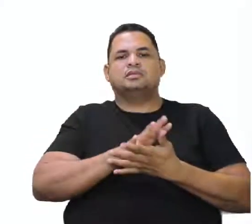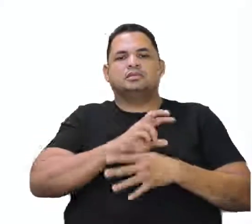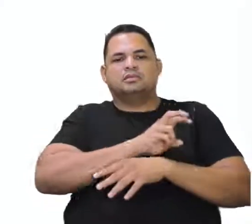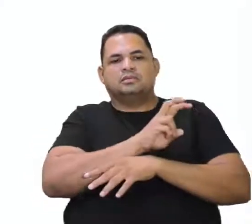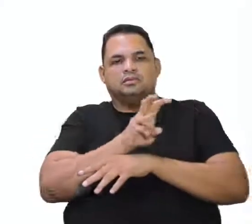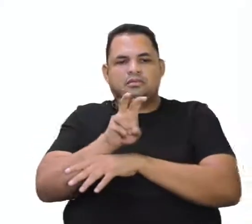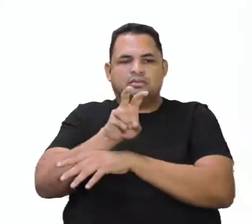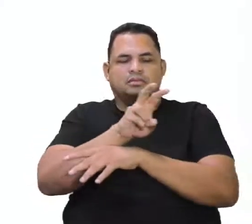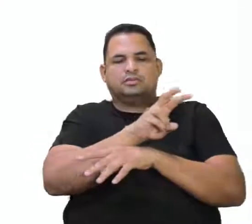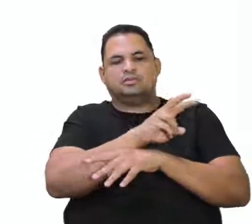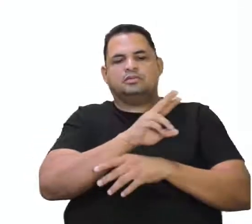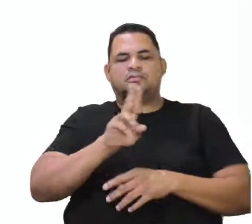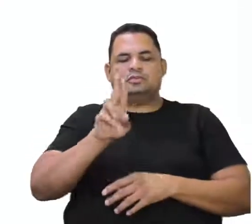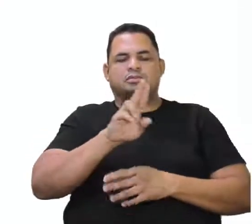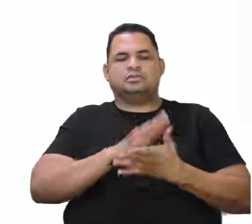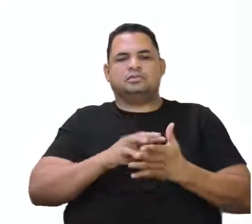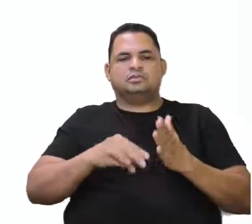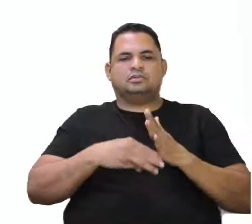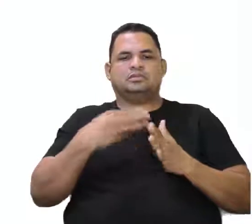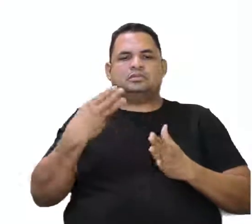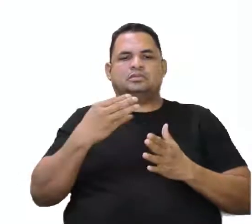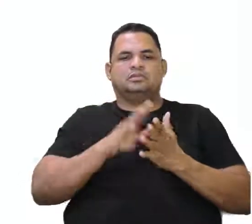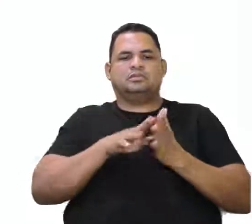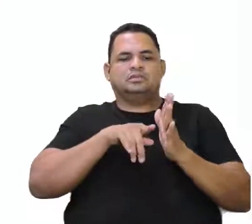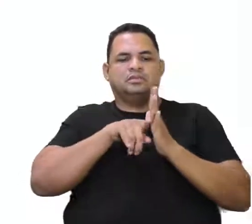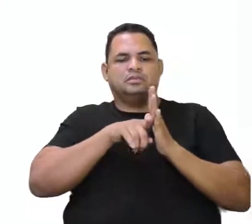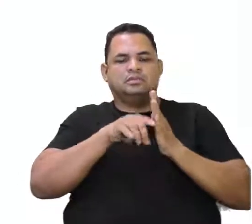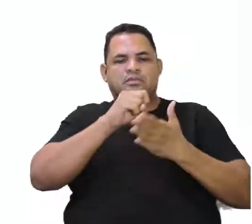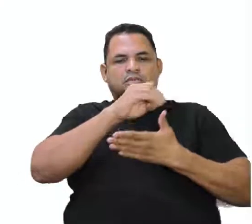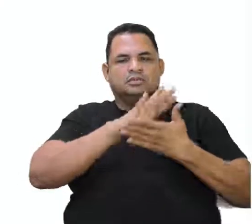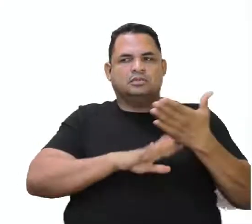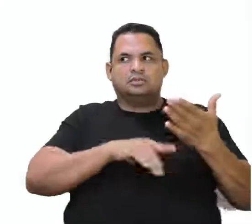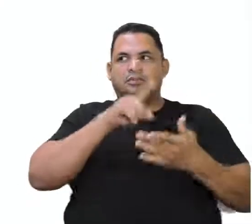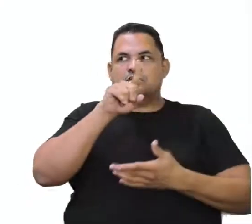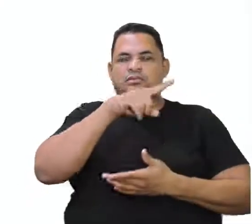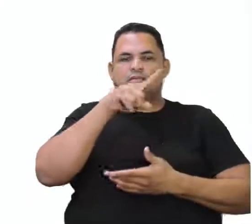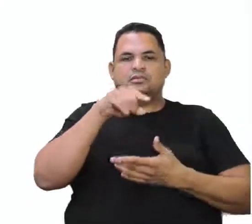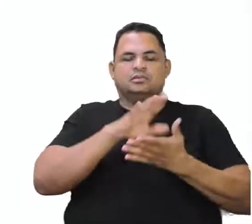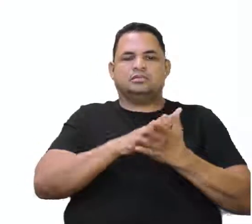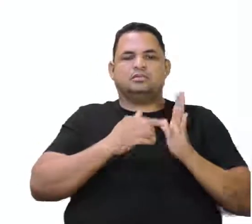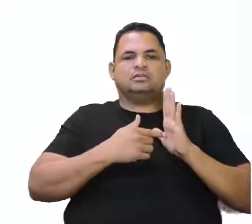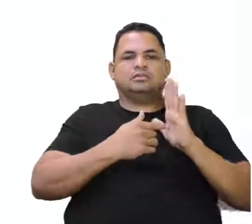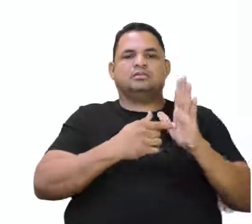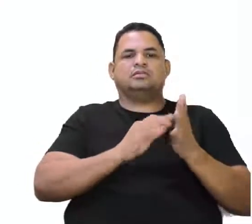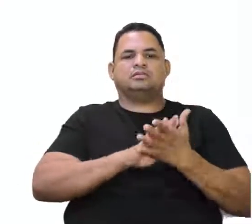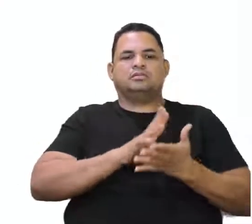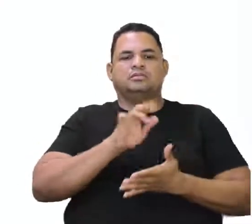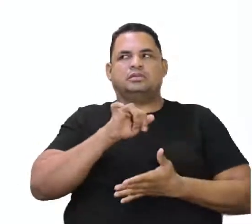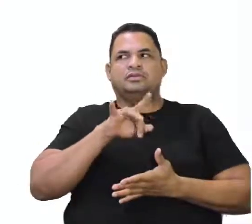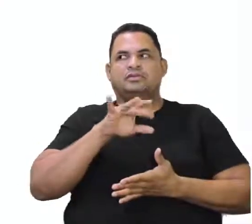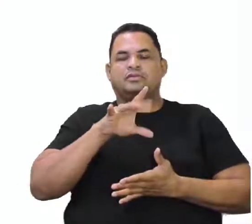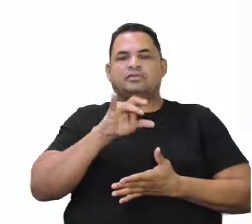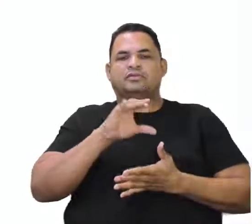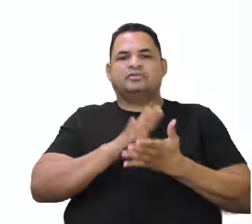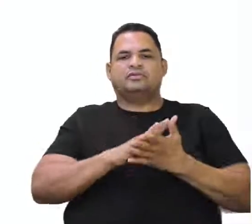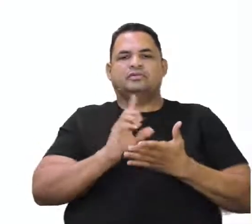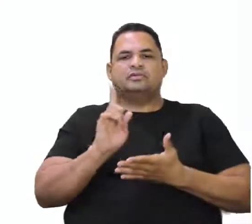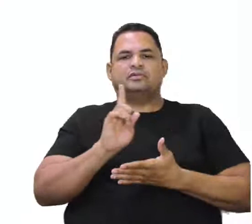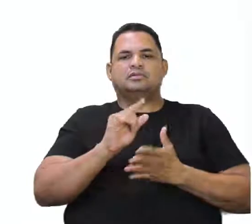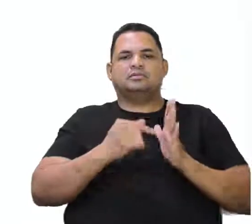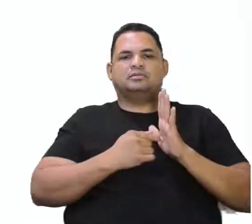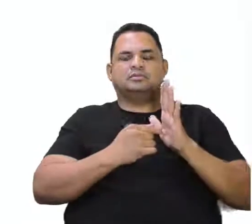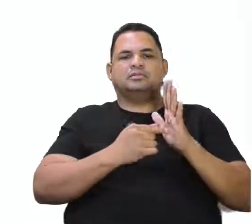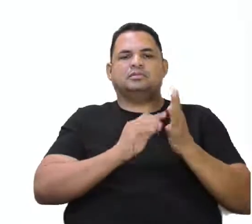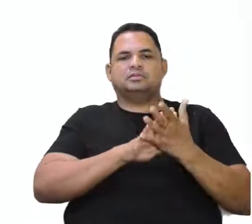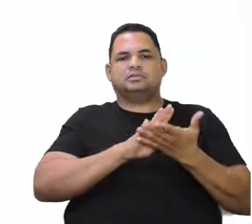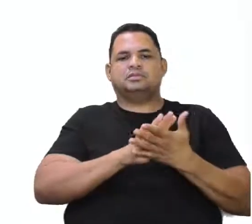serpente, consumidor terciário. Agora analise cada uma das alternativas e marque aquela que indica o nível trófico não indicado na